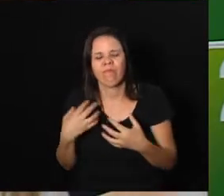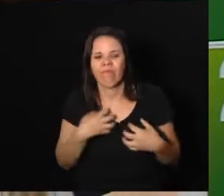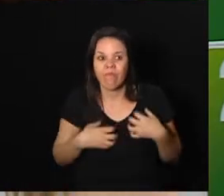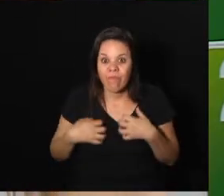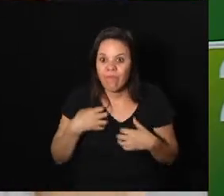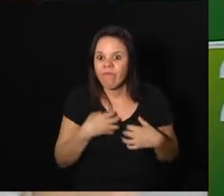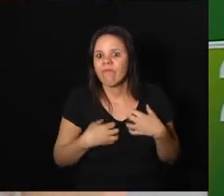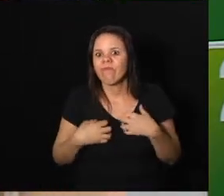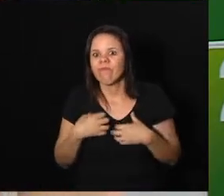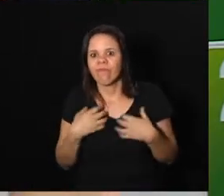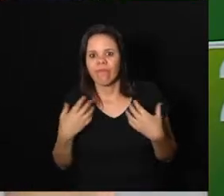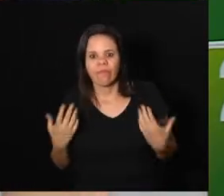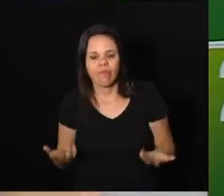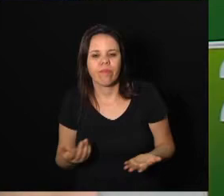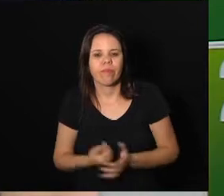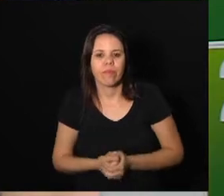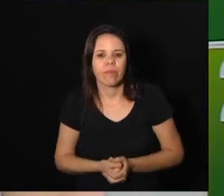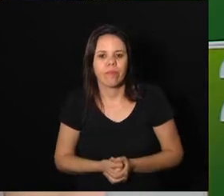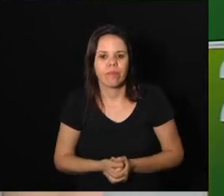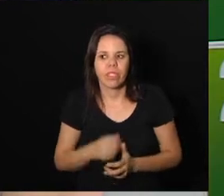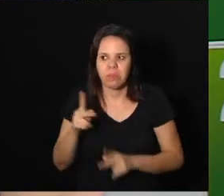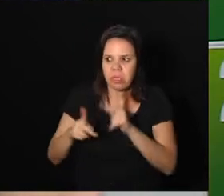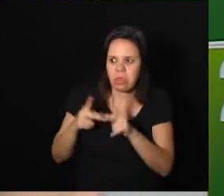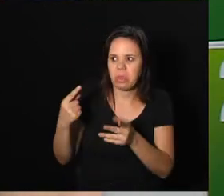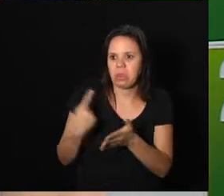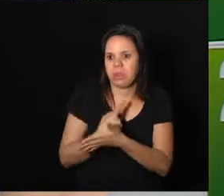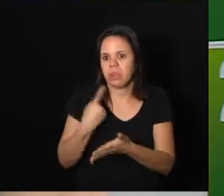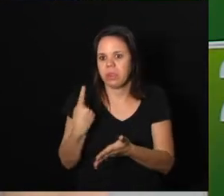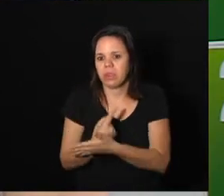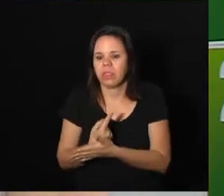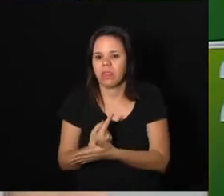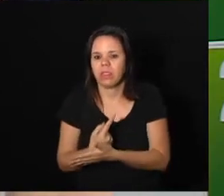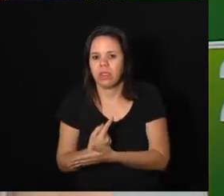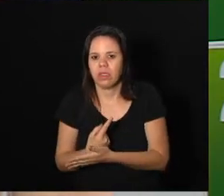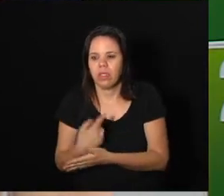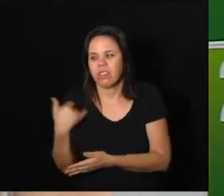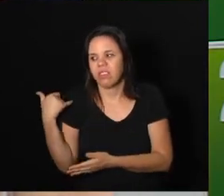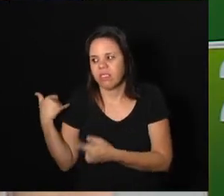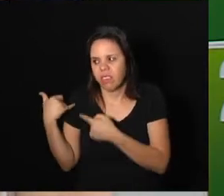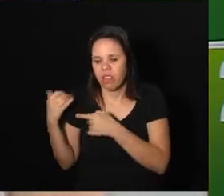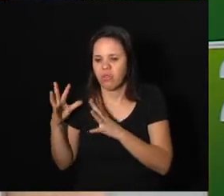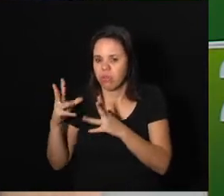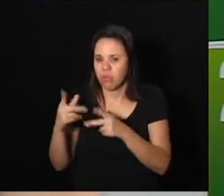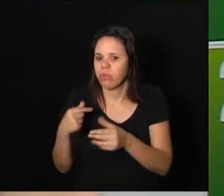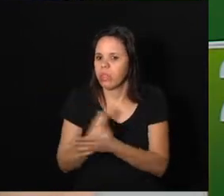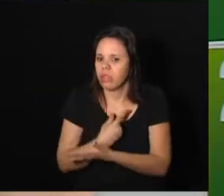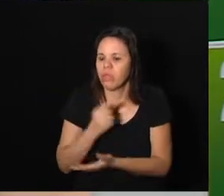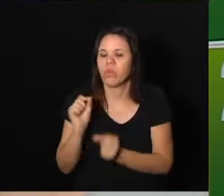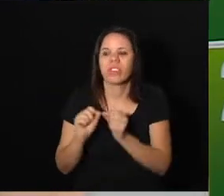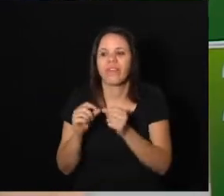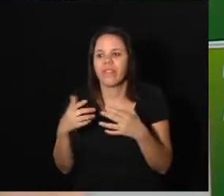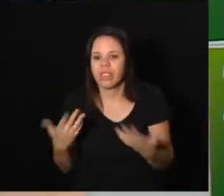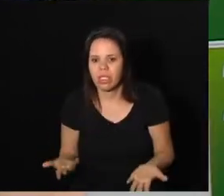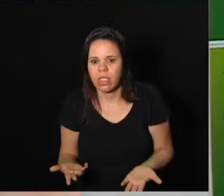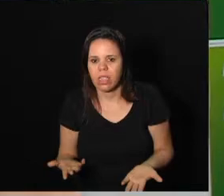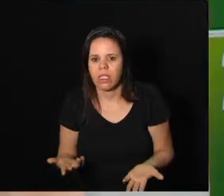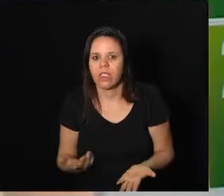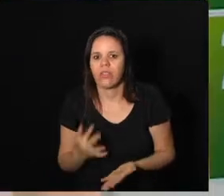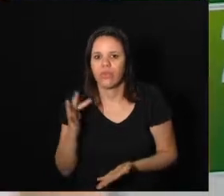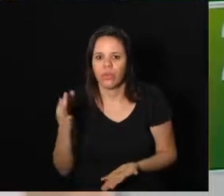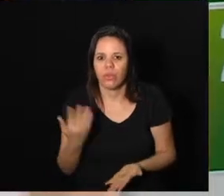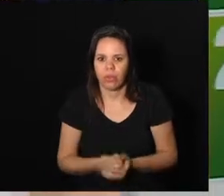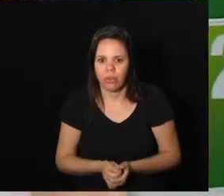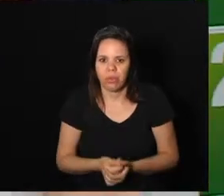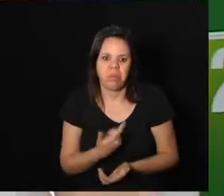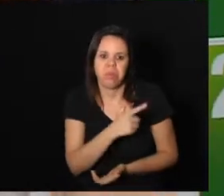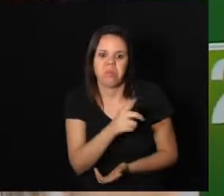né? O povo perguntando, porque na cidade que a gente tá, todo mundo pergunta o que você vai fazer, o que você vai prestar, o que você vai ser. E